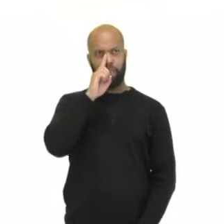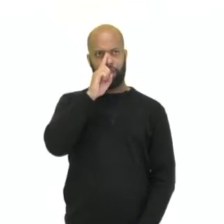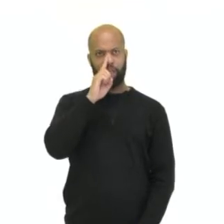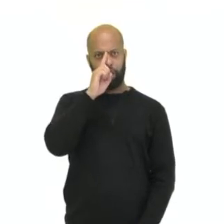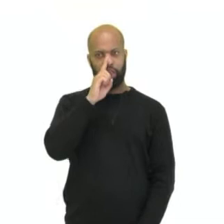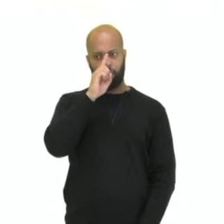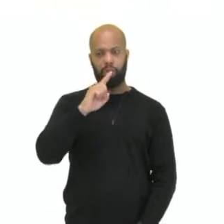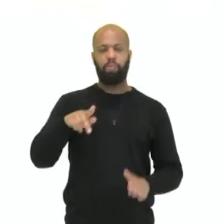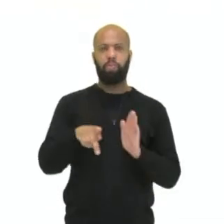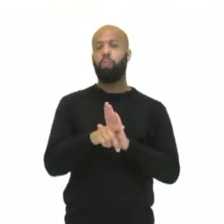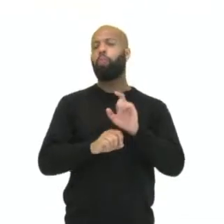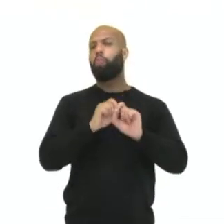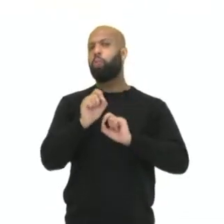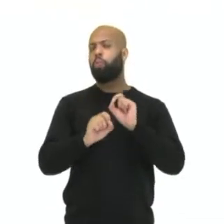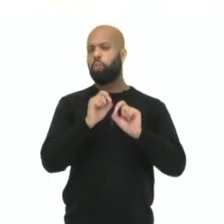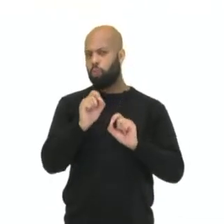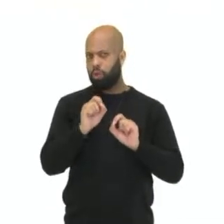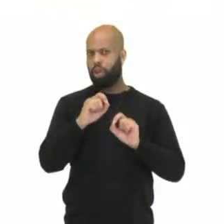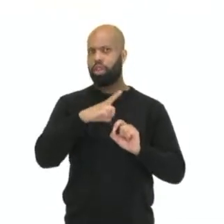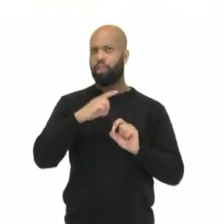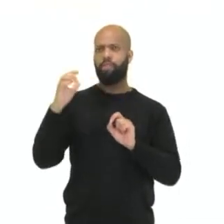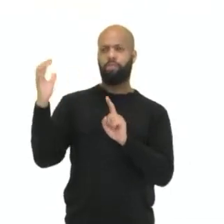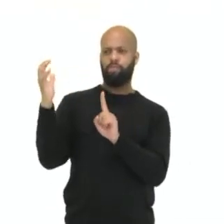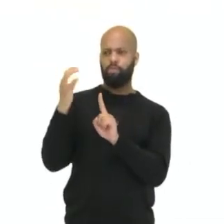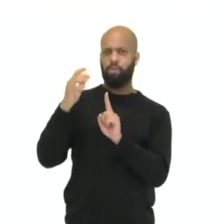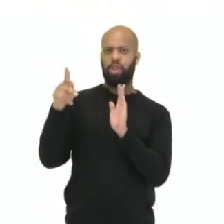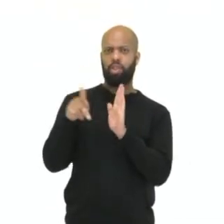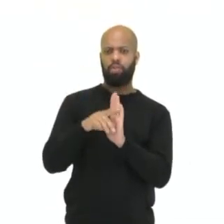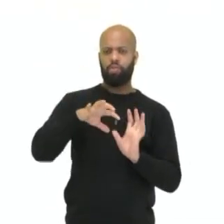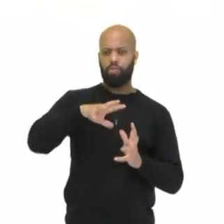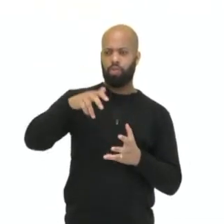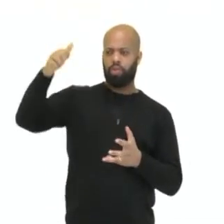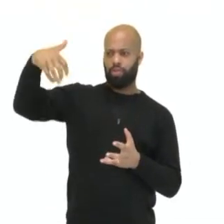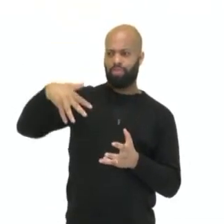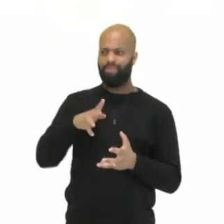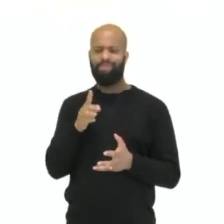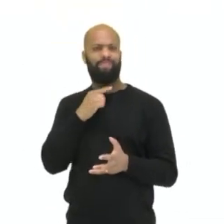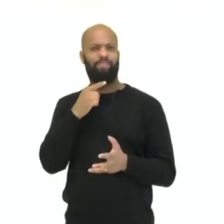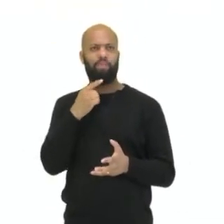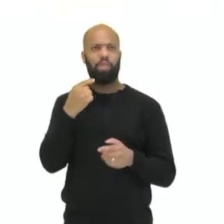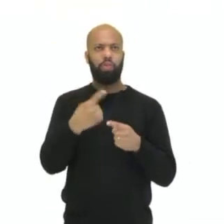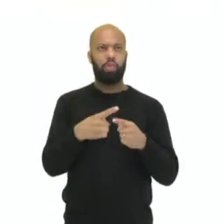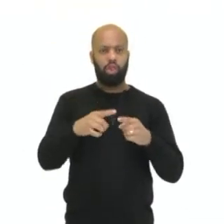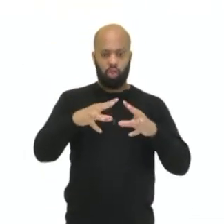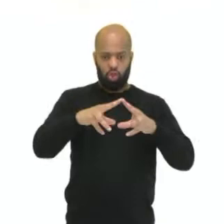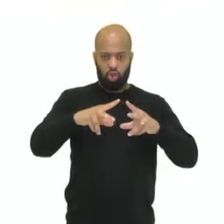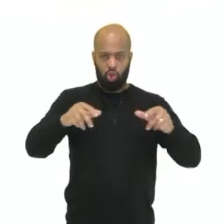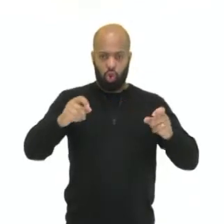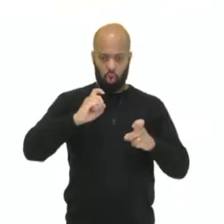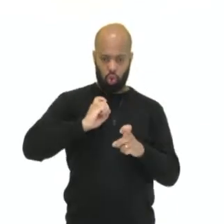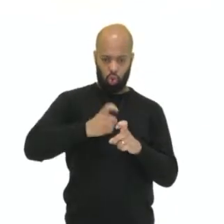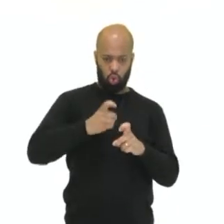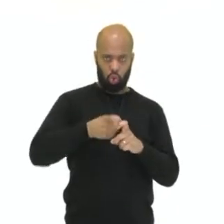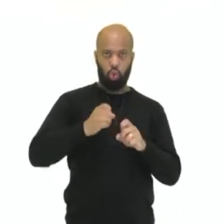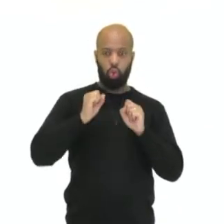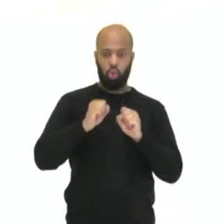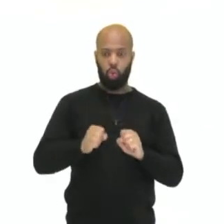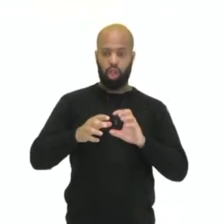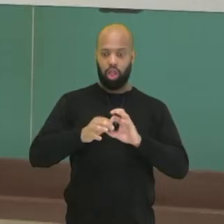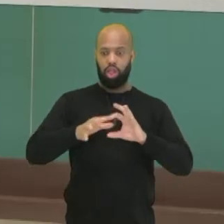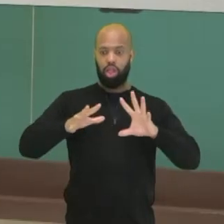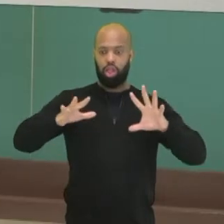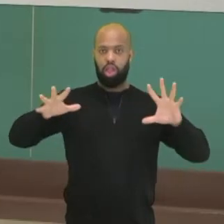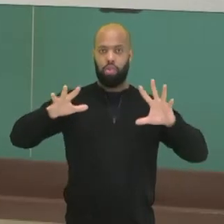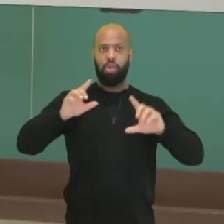são risco do aquecimento global? Solos que estavam permanentemente congelados podem se descongelar, liberando bactérias e vírus de milhões de anos